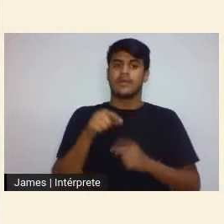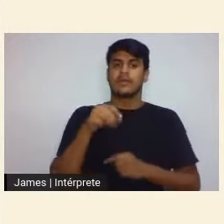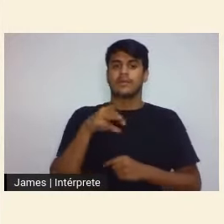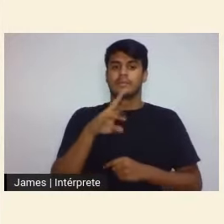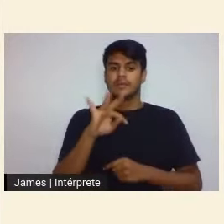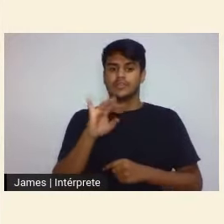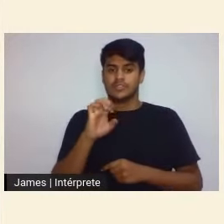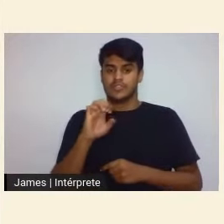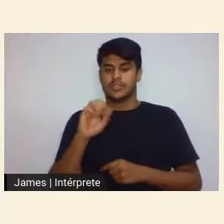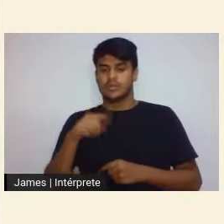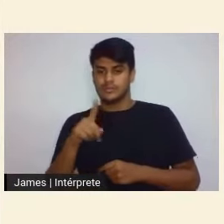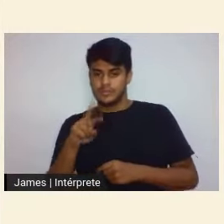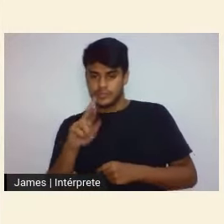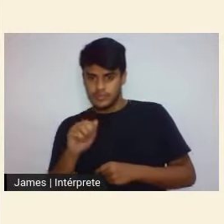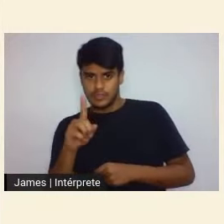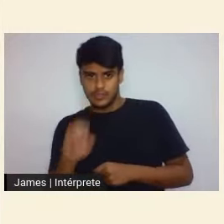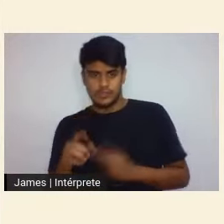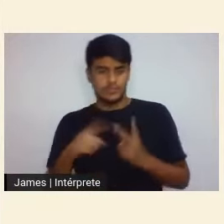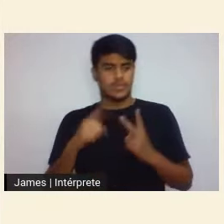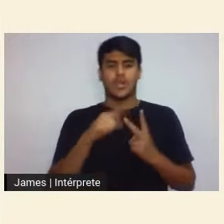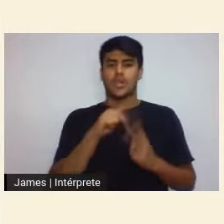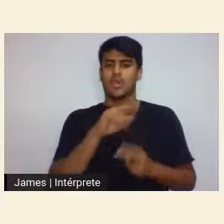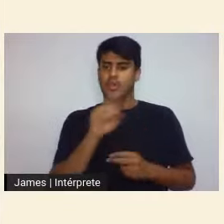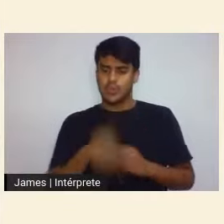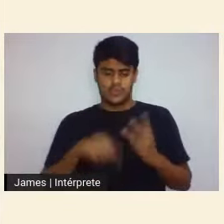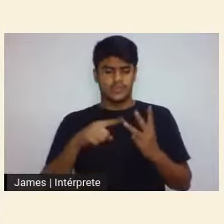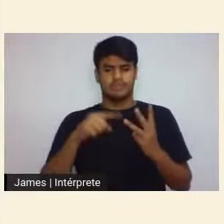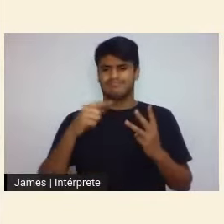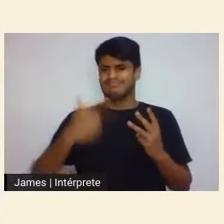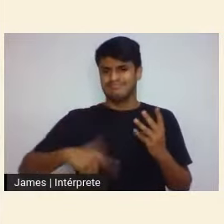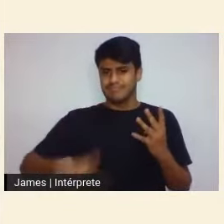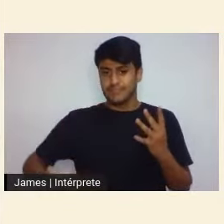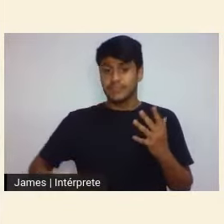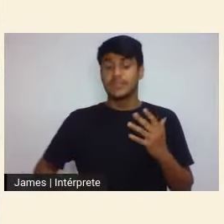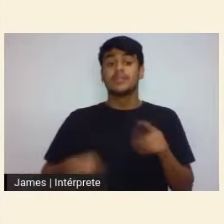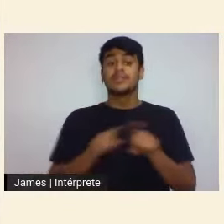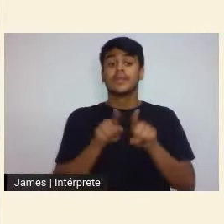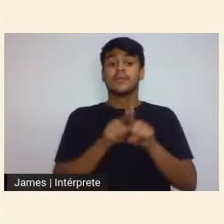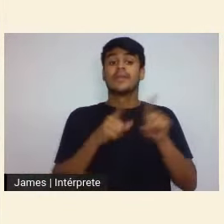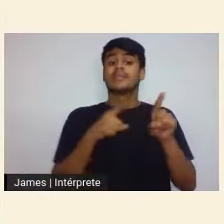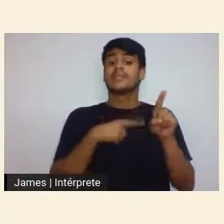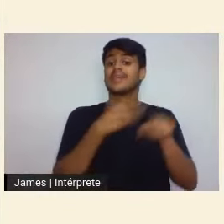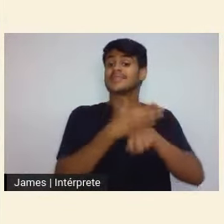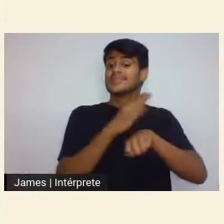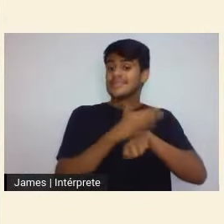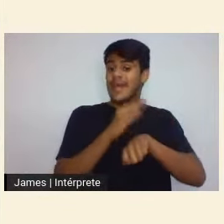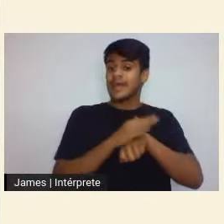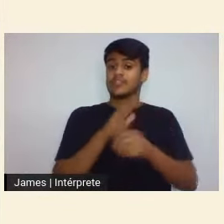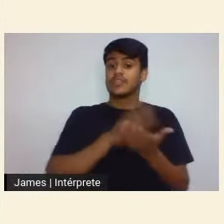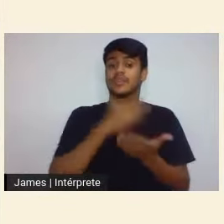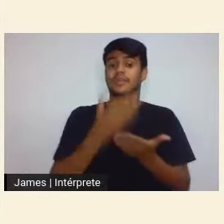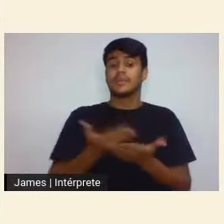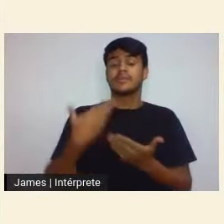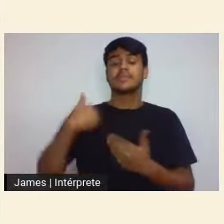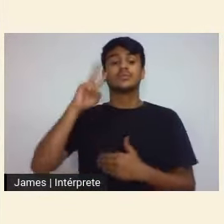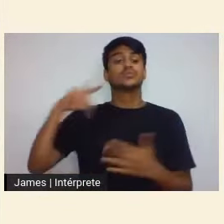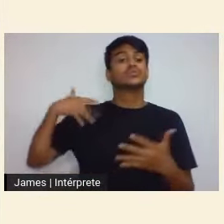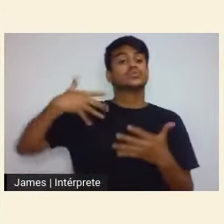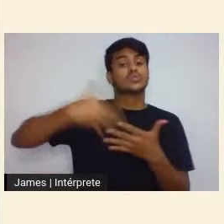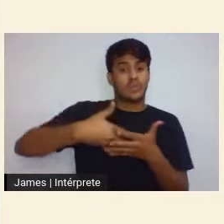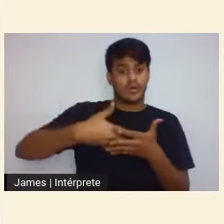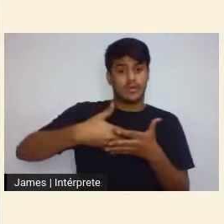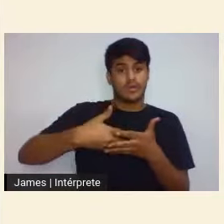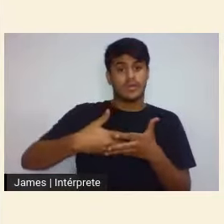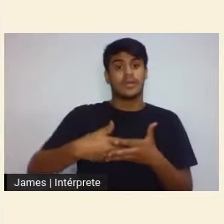Américo de Almeida, ou Ronald Carvalho, como no ensaio de interpretação histórica, como na mítica